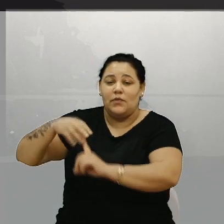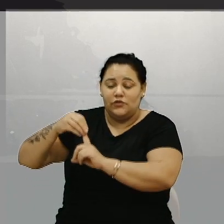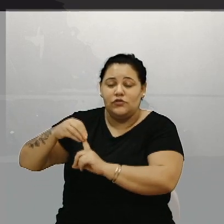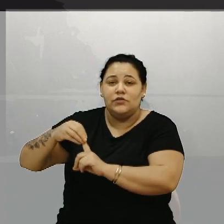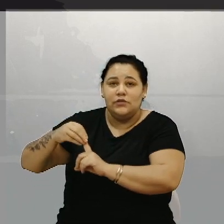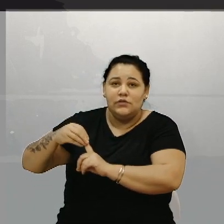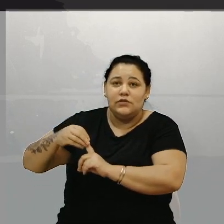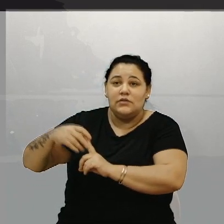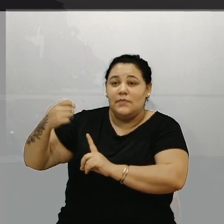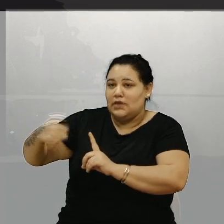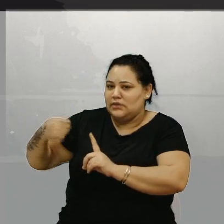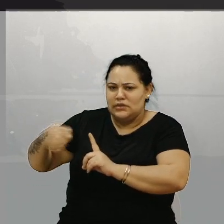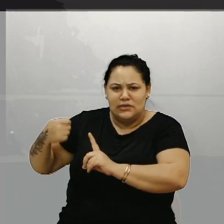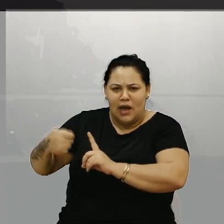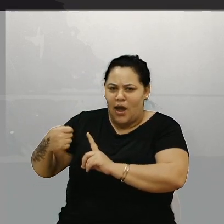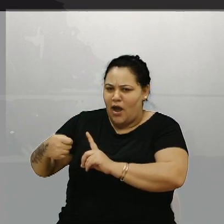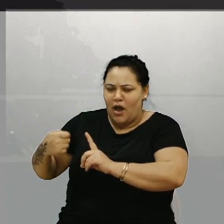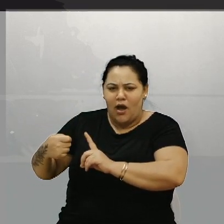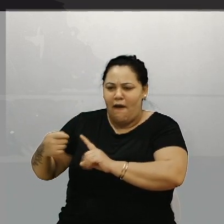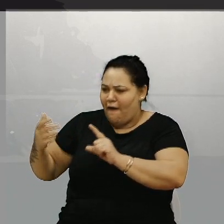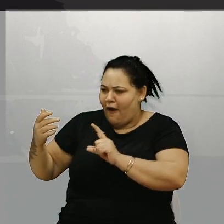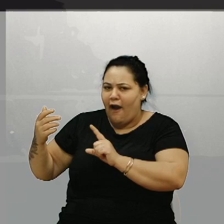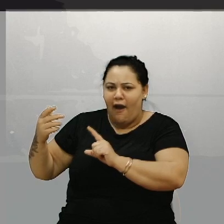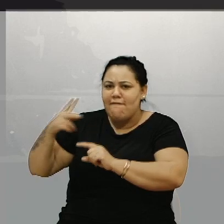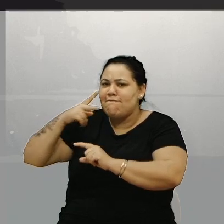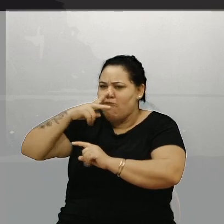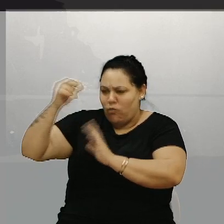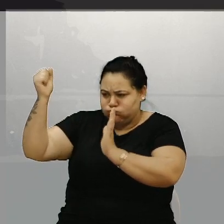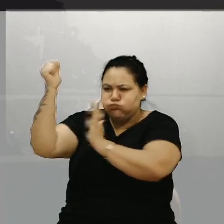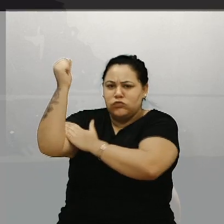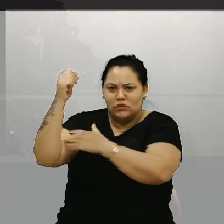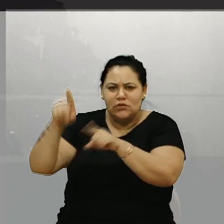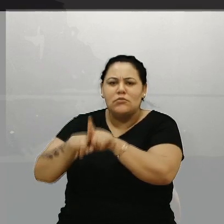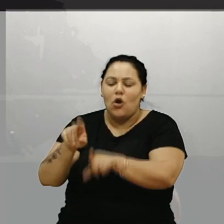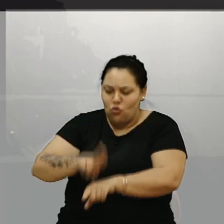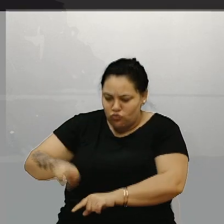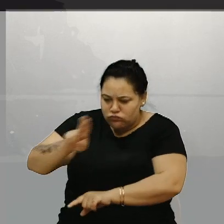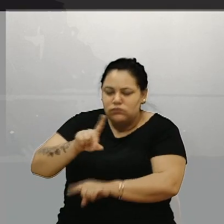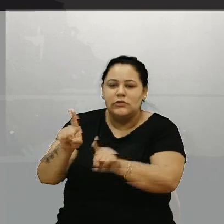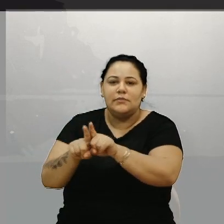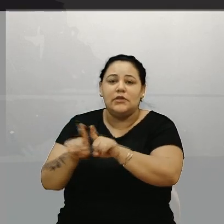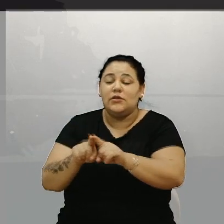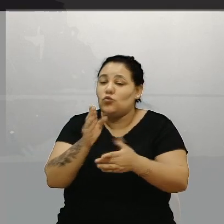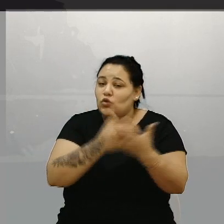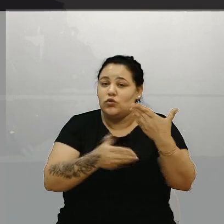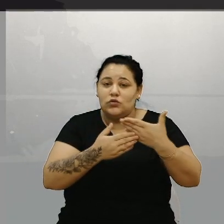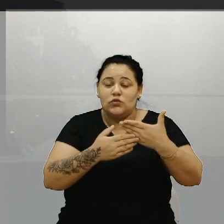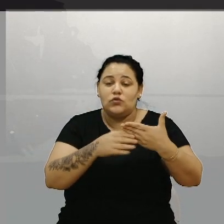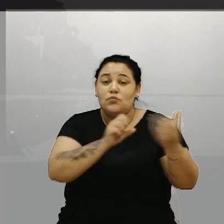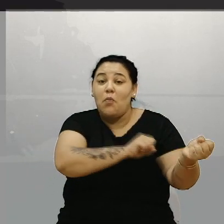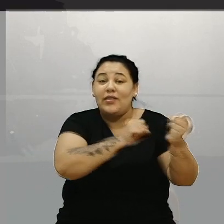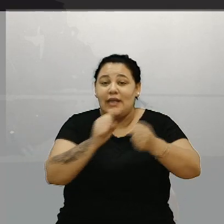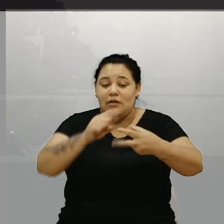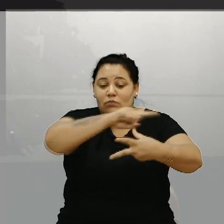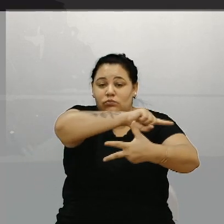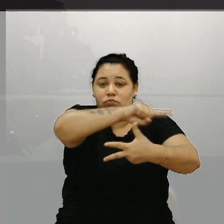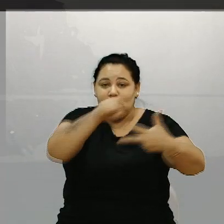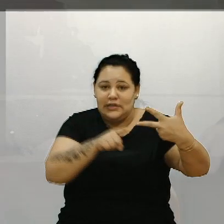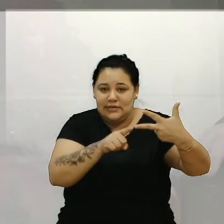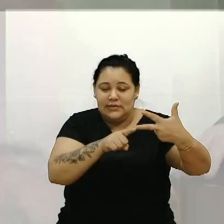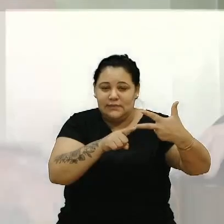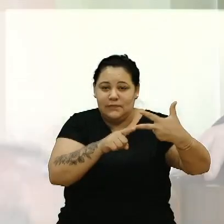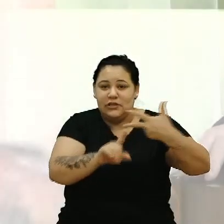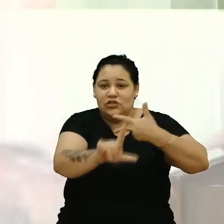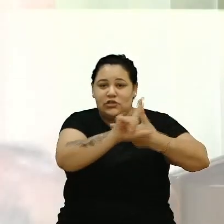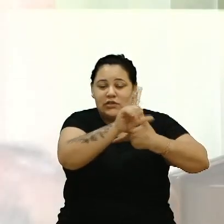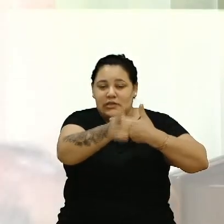Então aí todas as forças de segurança também, o Poder Executivo, Legislativo, Judiciário, o Ministério Público, também de mãos dadas,